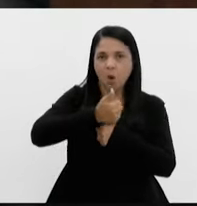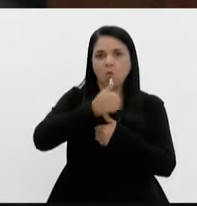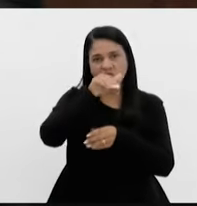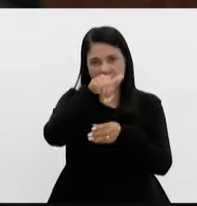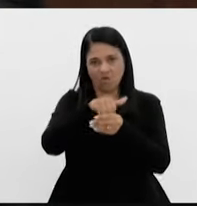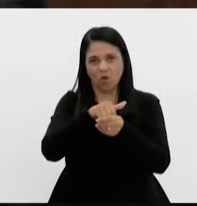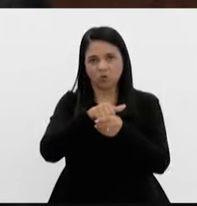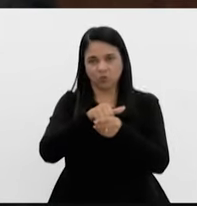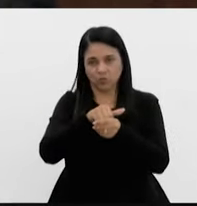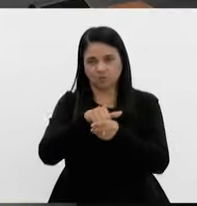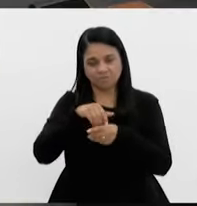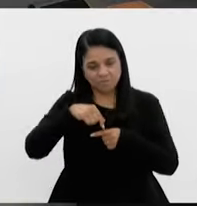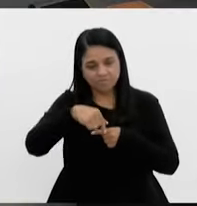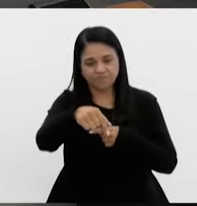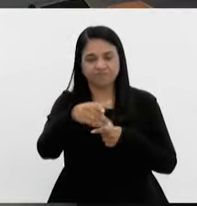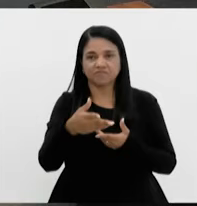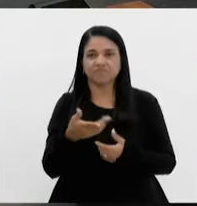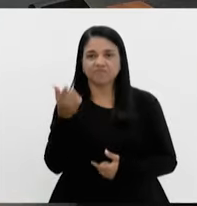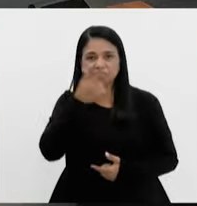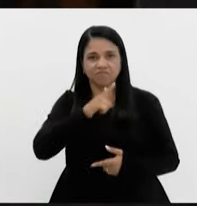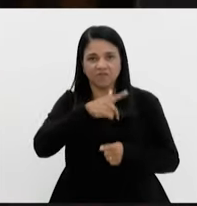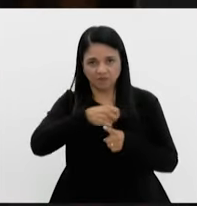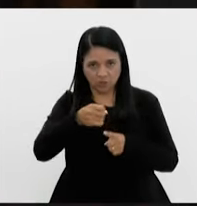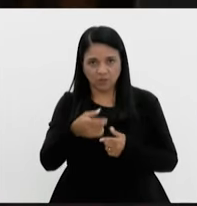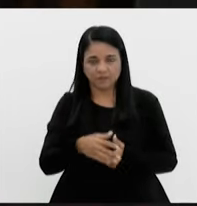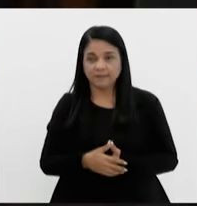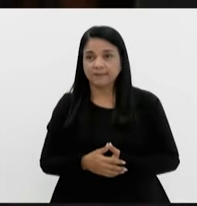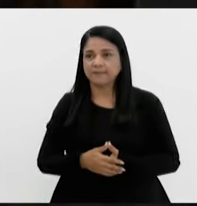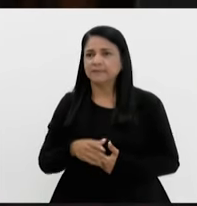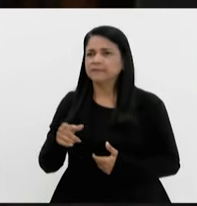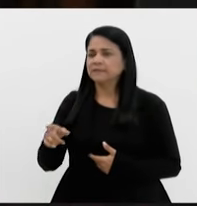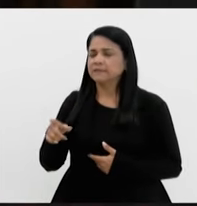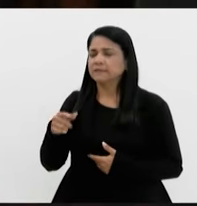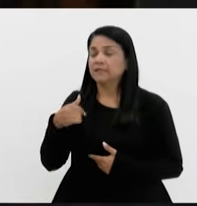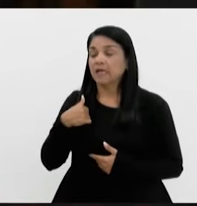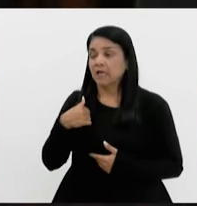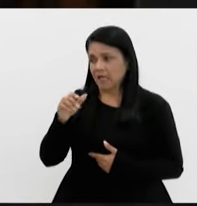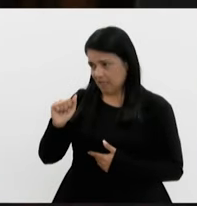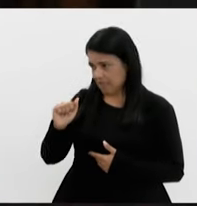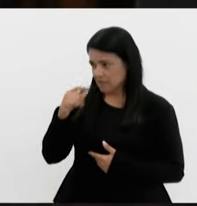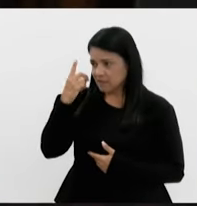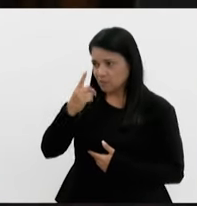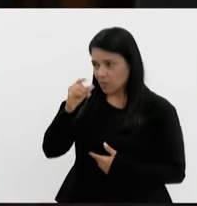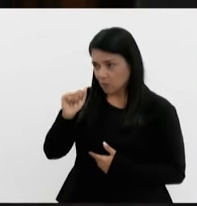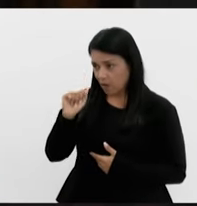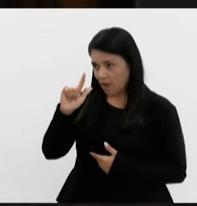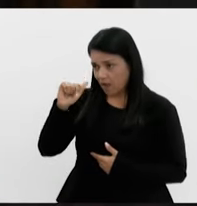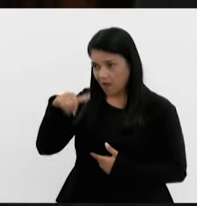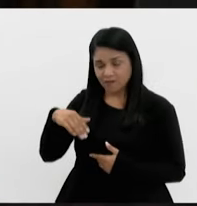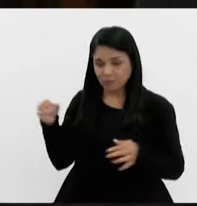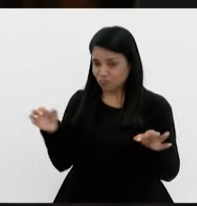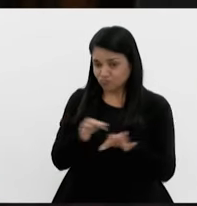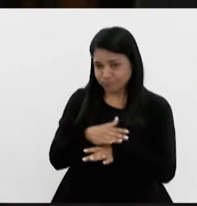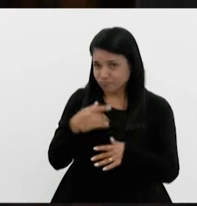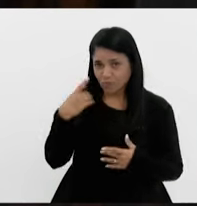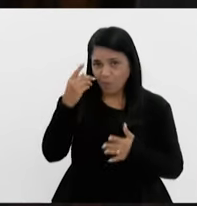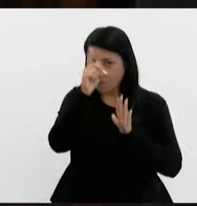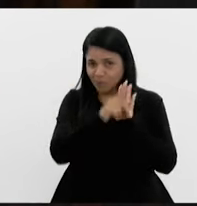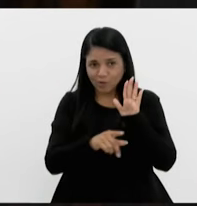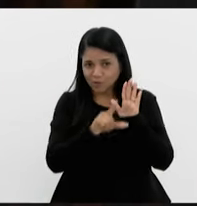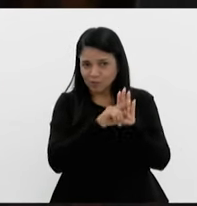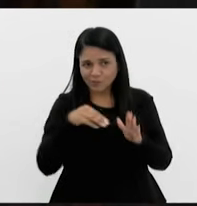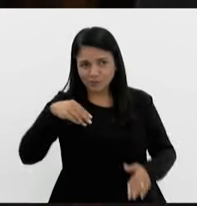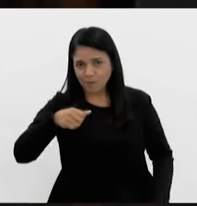Deus quiser Deputado Alan só um minutinho é que eu não concluí aqui o projeto do deputado Marcelo Dino perdão para